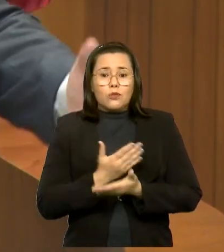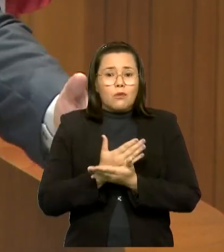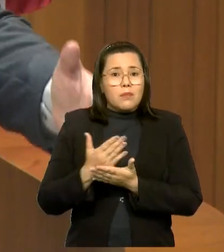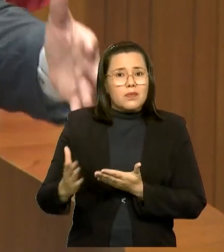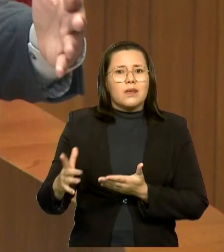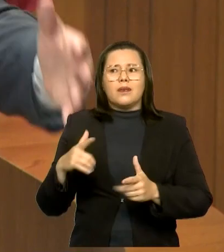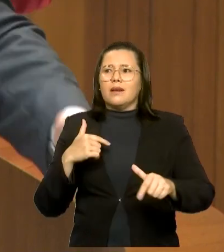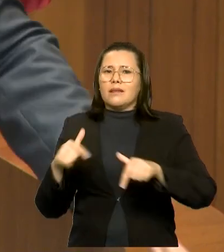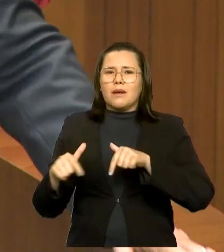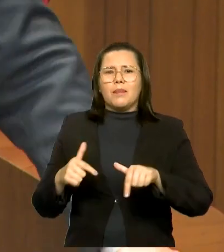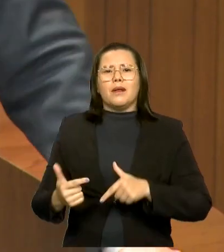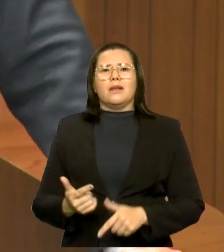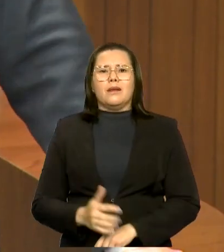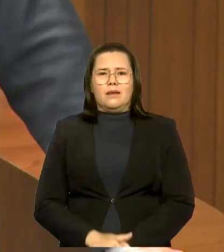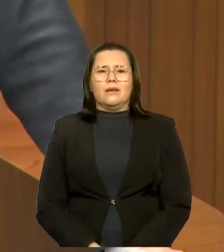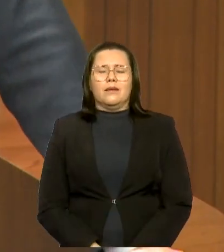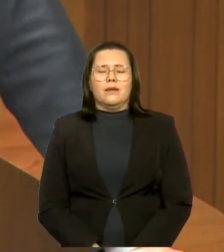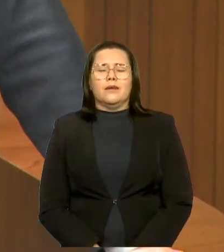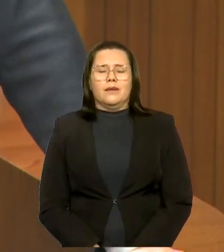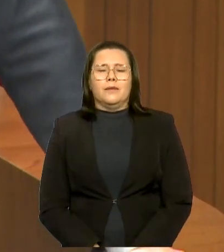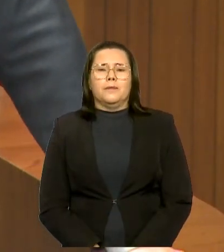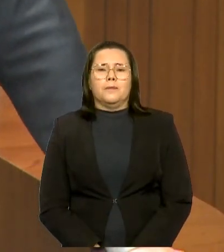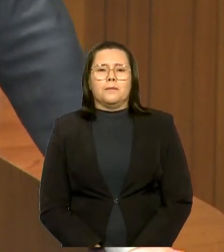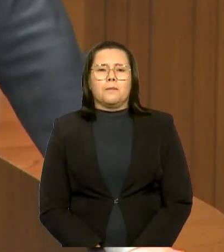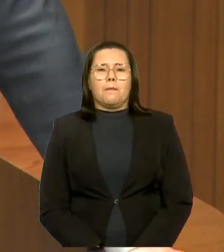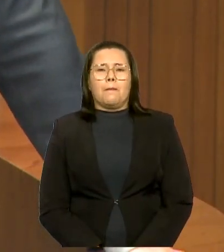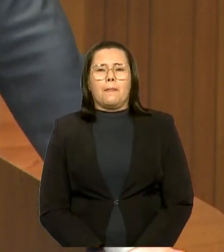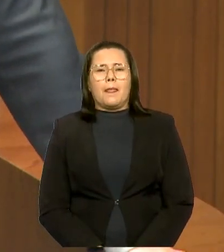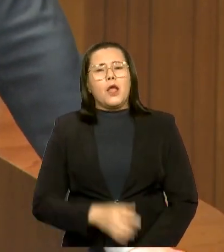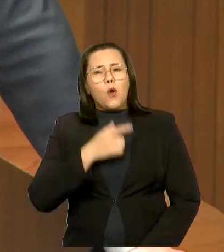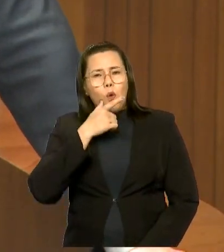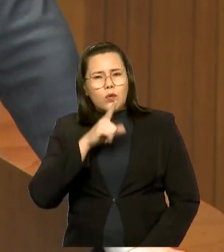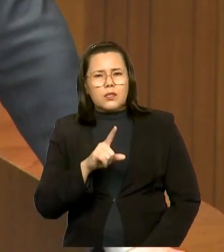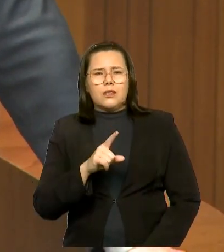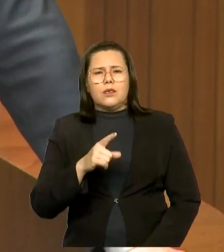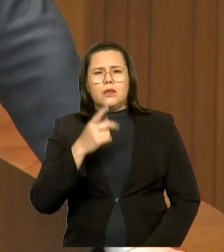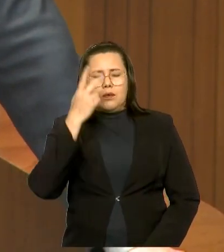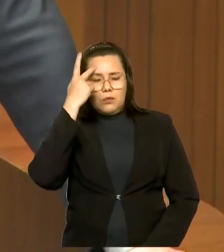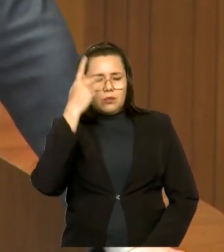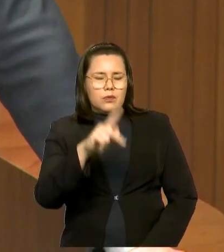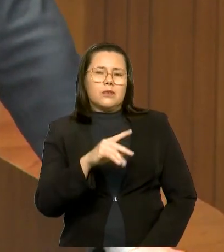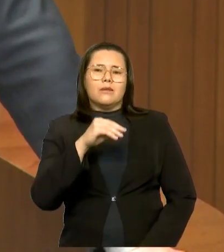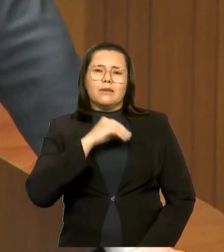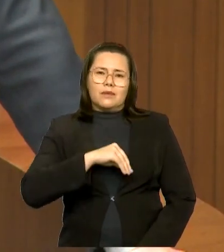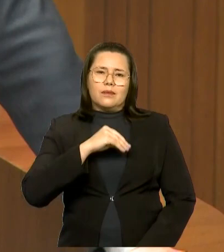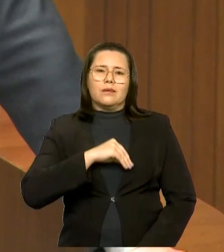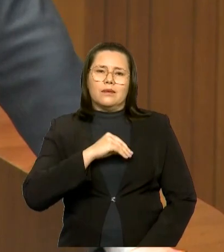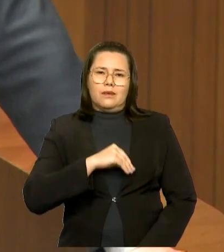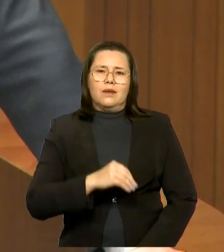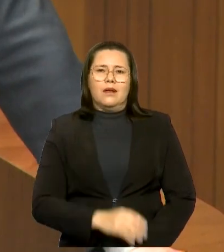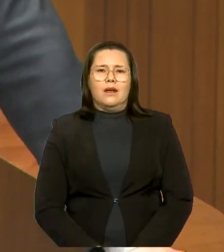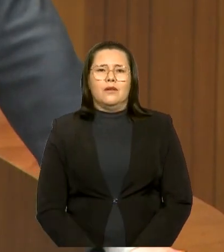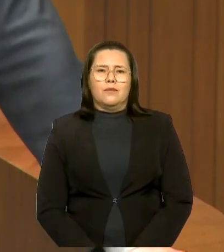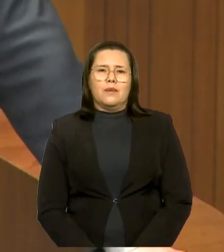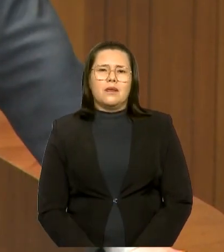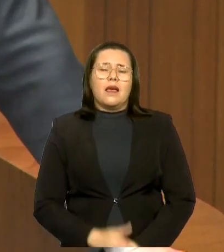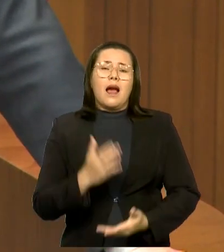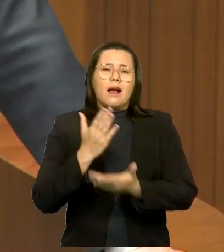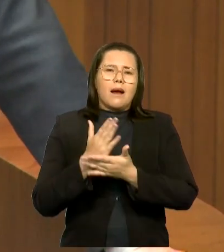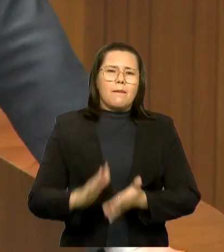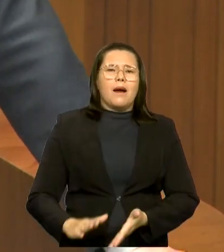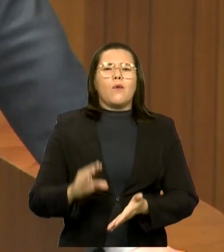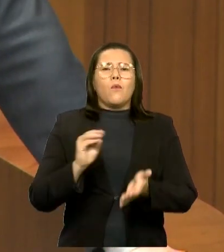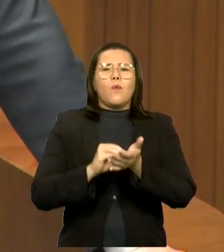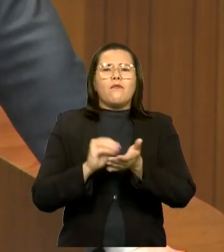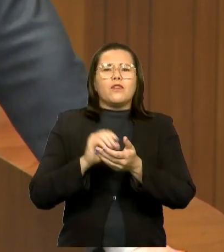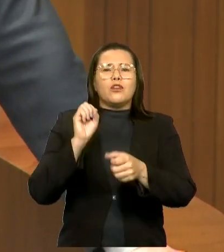pessoas ganharam equipamento para poder exercer o comércio nas ruas, ou seja, para superar o desemprego no país, o governo do